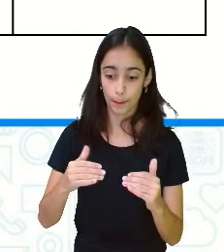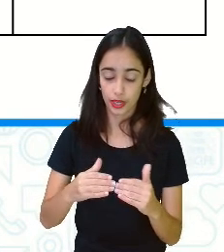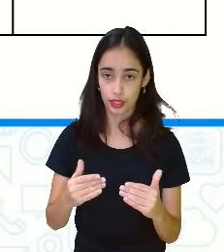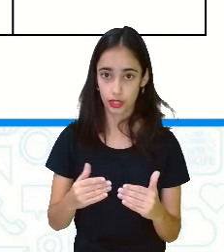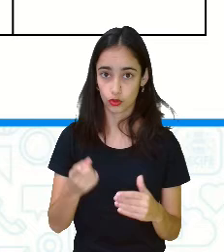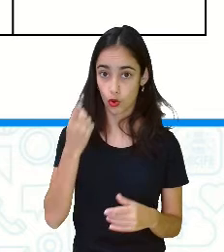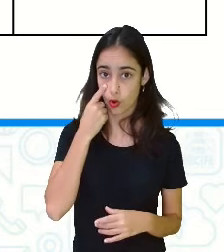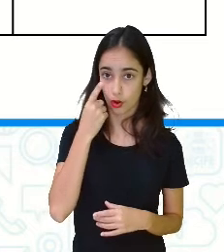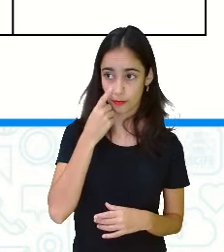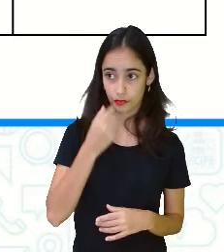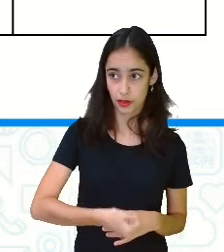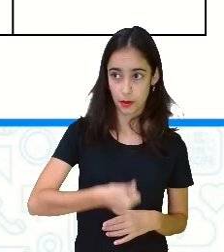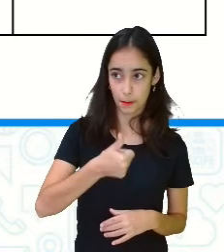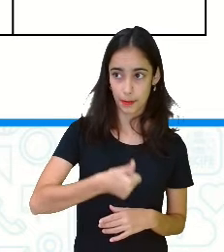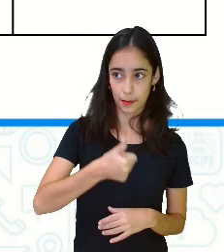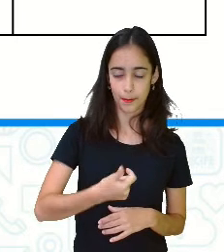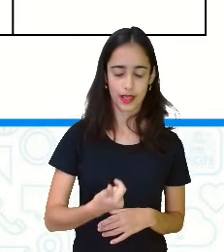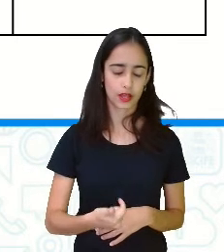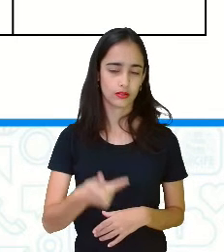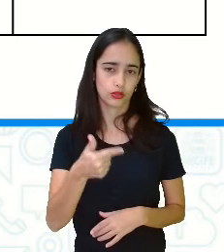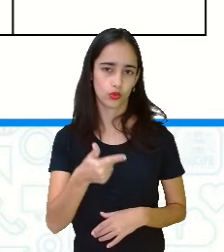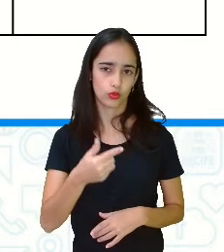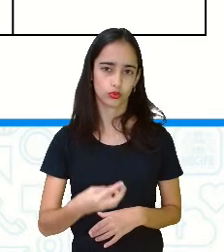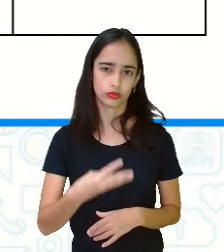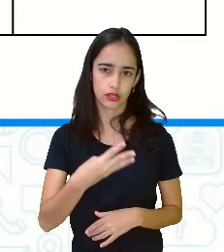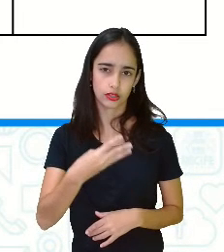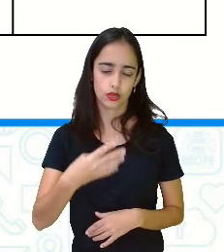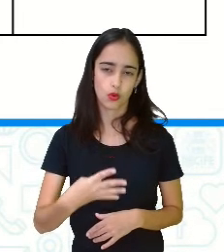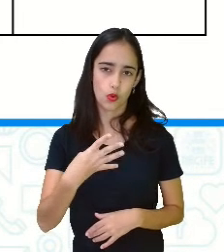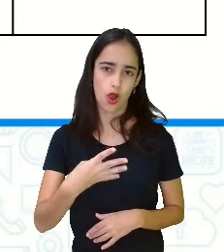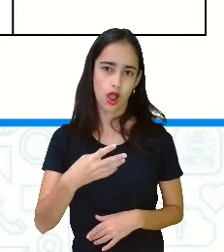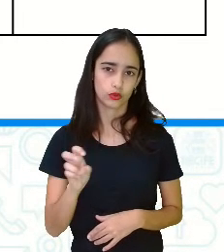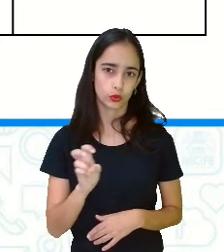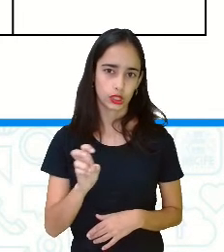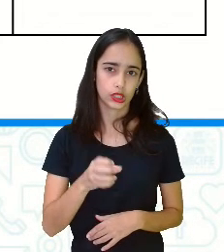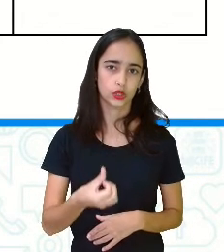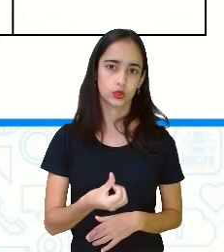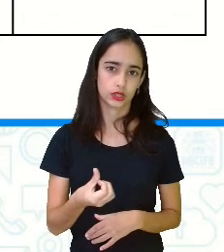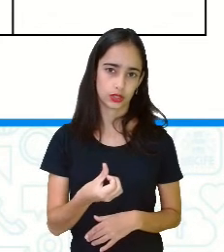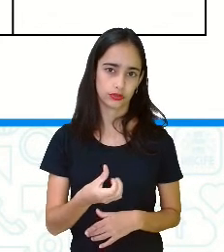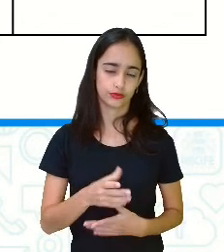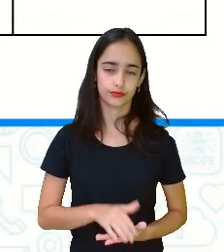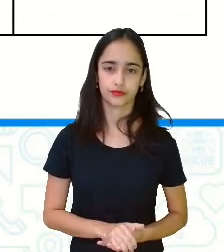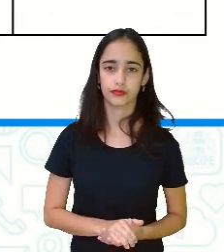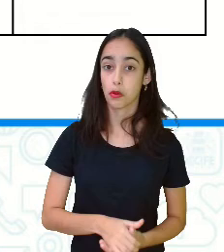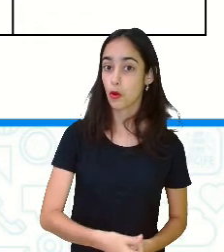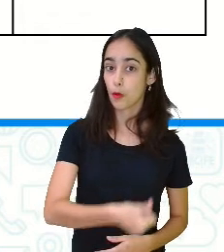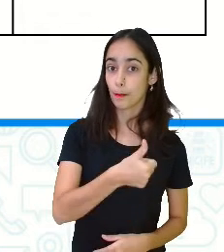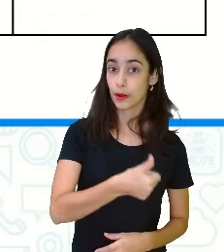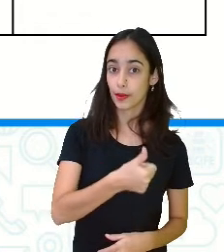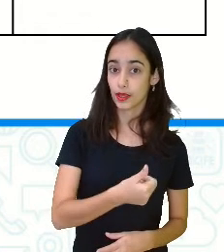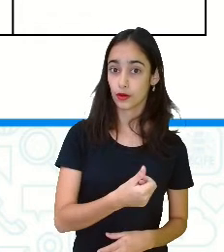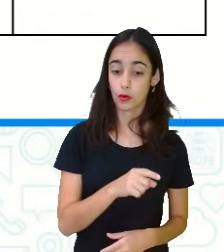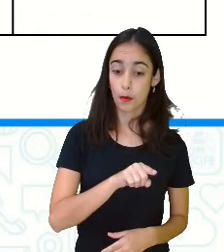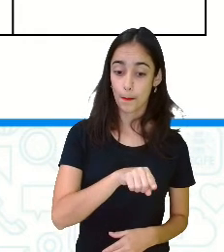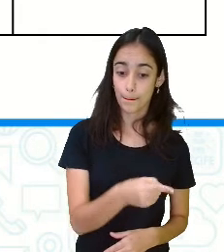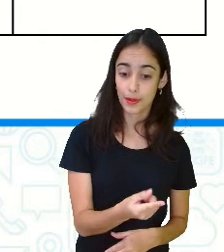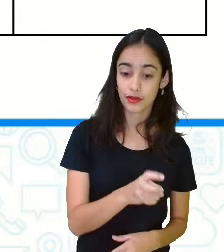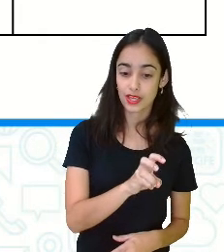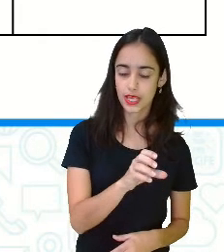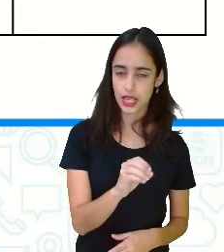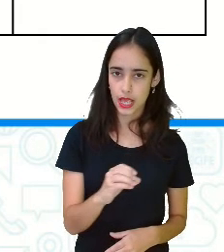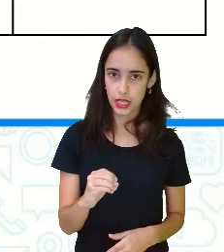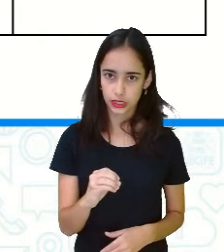tá? Primeiro pedido, segundo, terceiro, quarto, quinto e sexto. Primeiro pedido, 1.500.